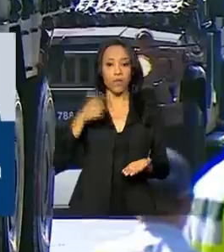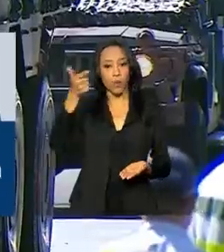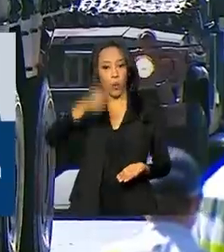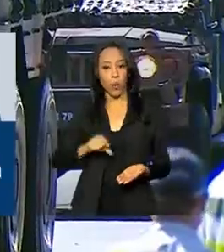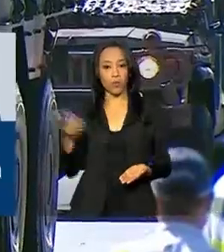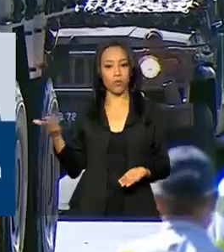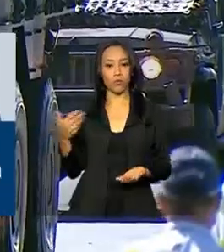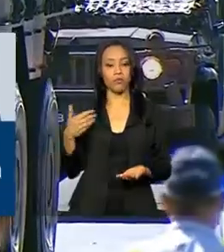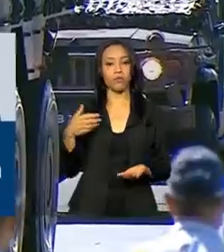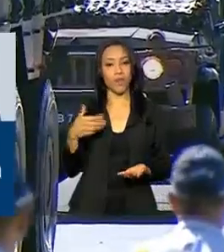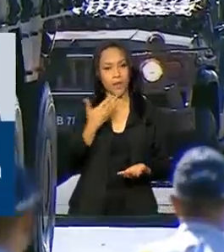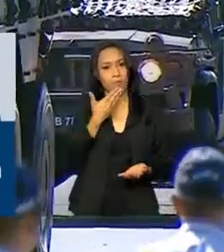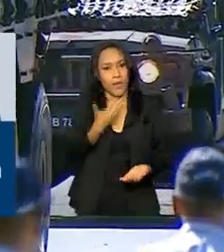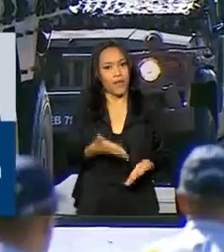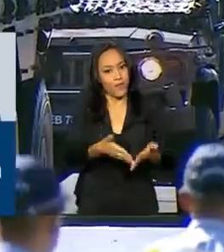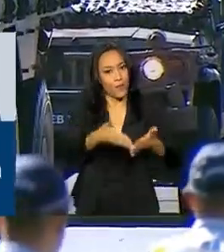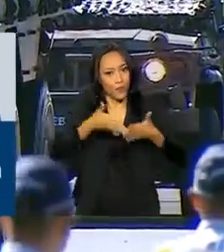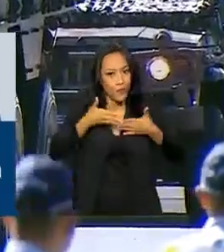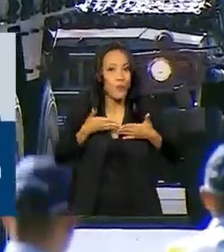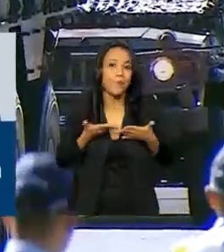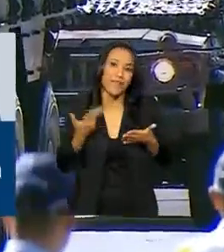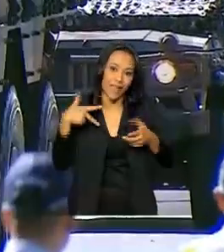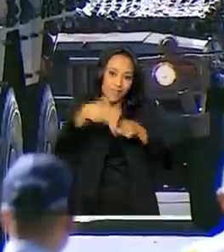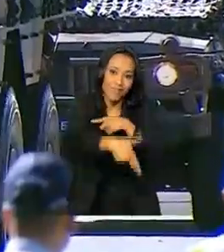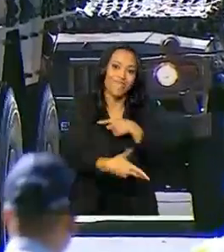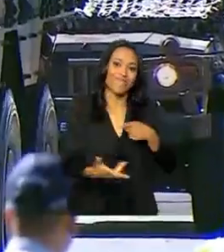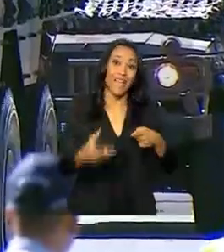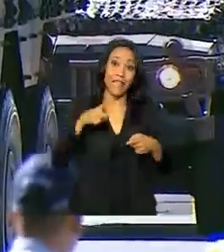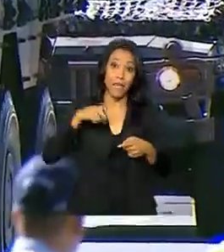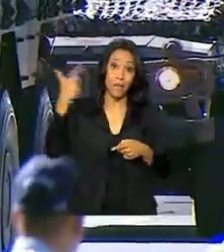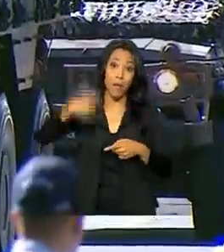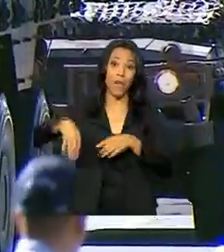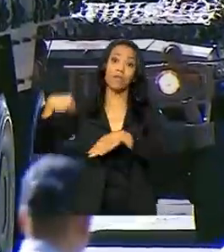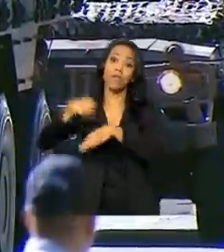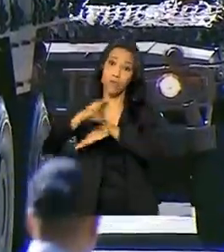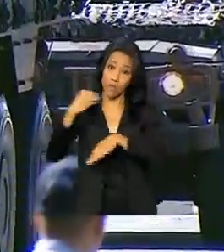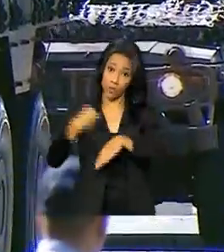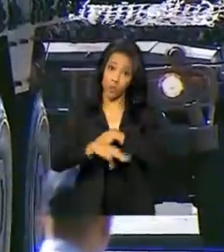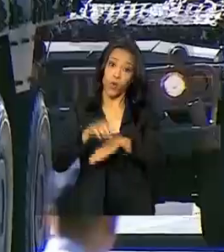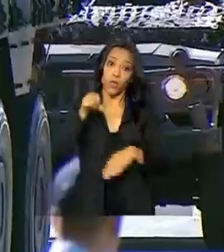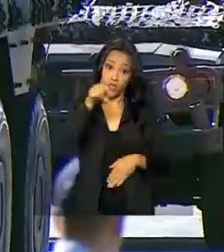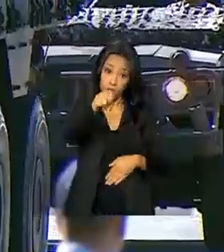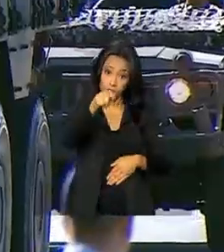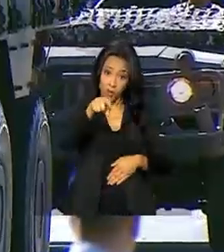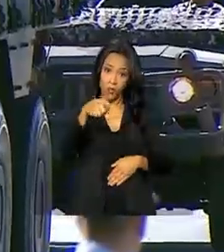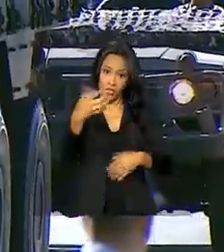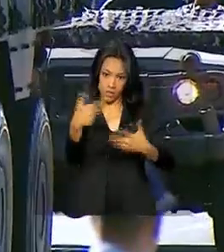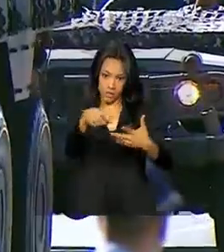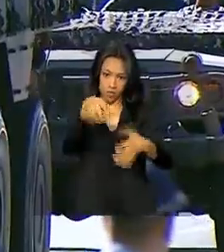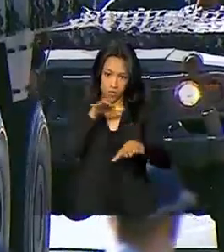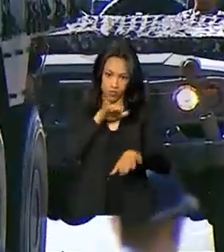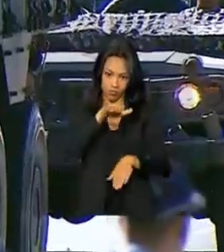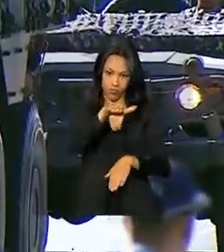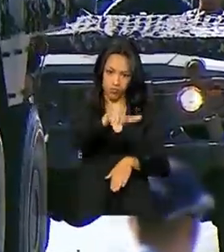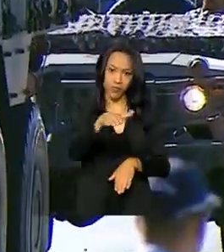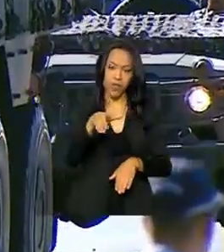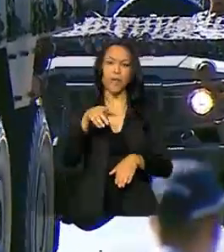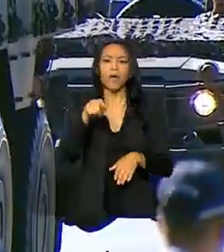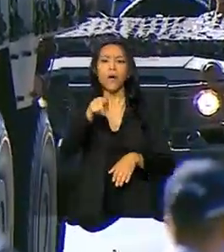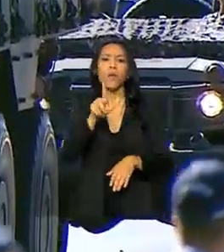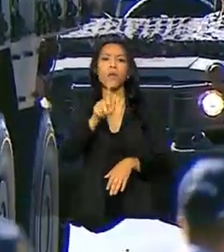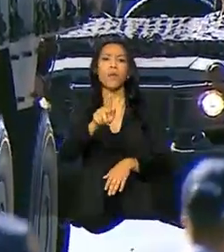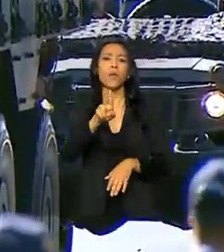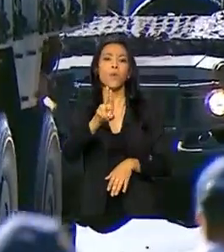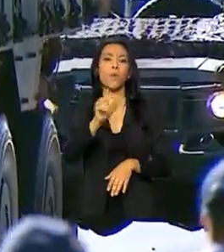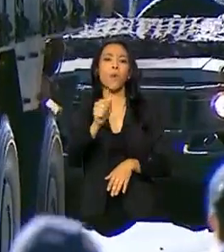Até peço licença para o senhor, Coronel Demuth, porque temos mais informações sobre esse veículo, o Guarani. Quem quiser acessar aí o nosso